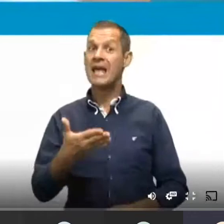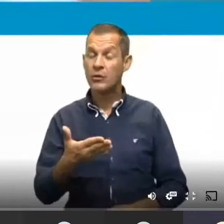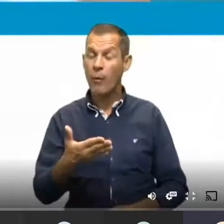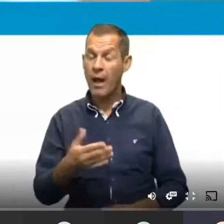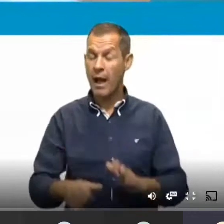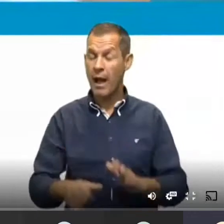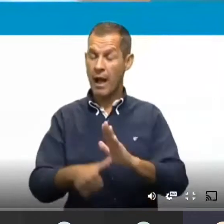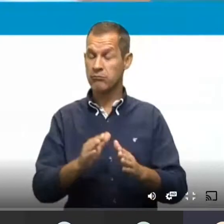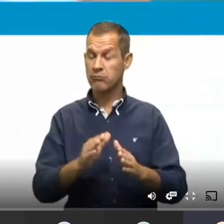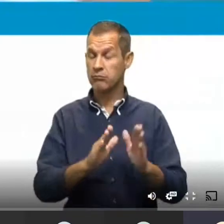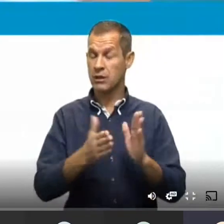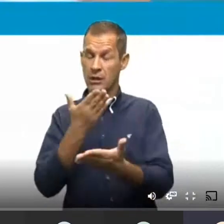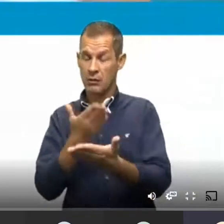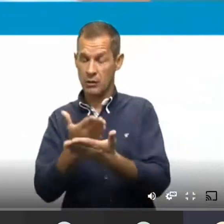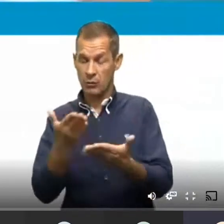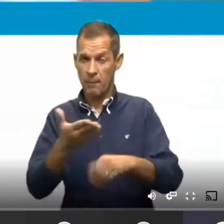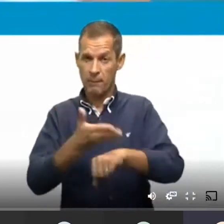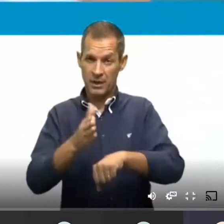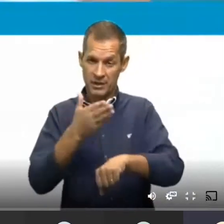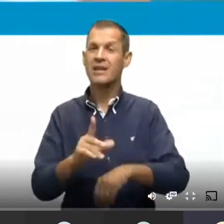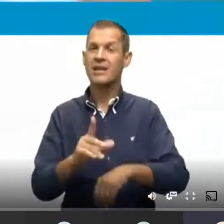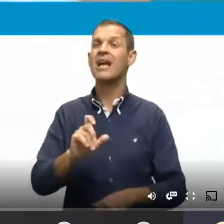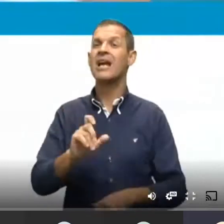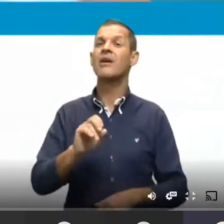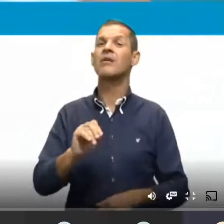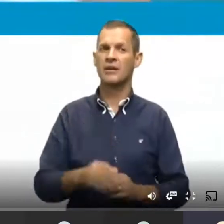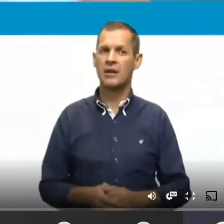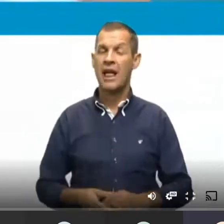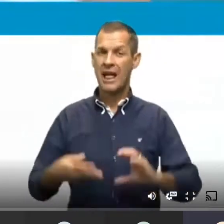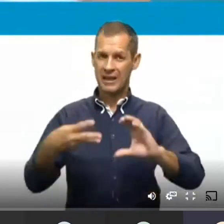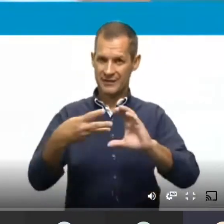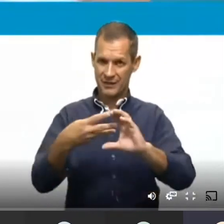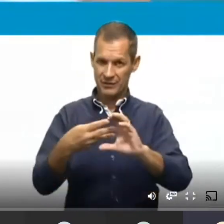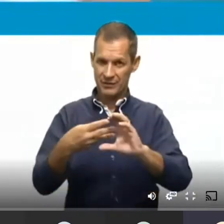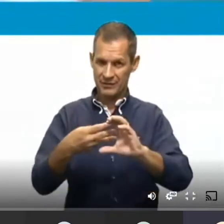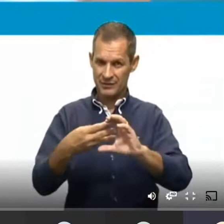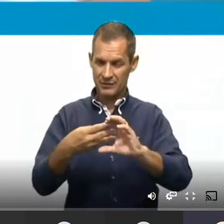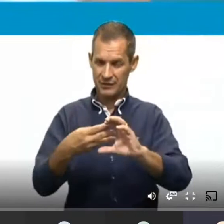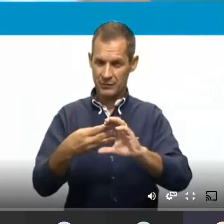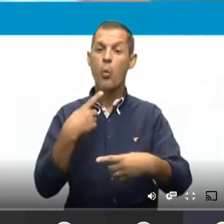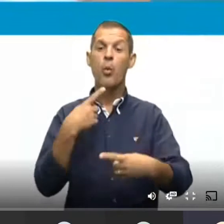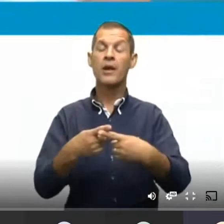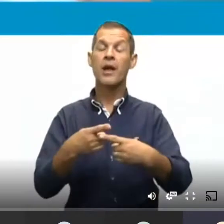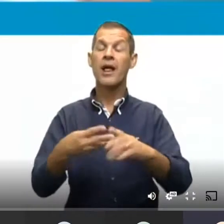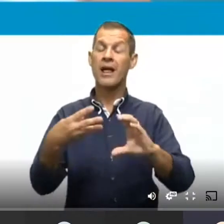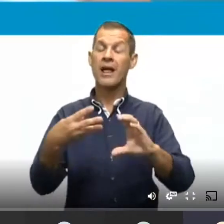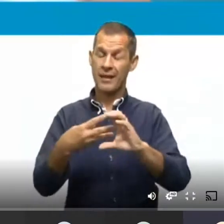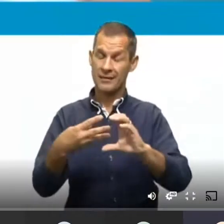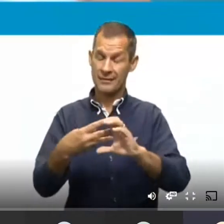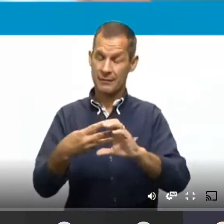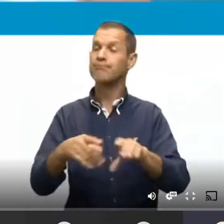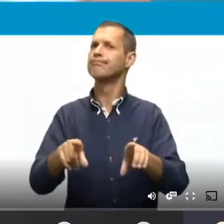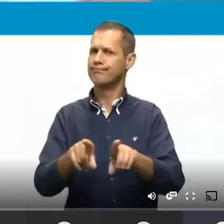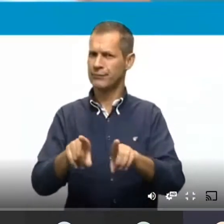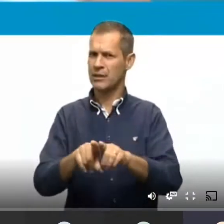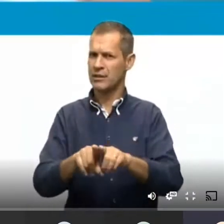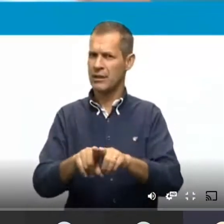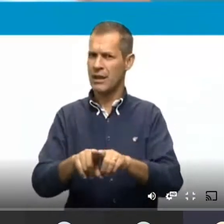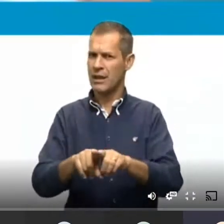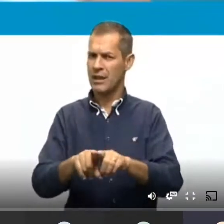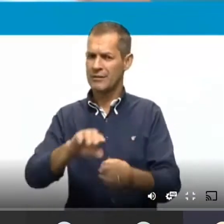Então, a primeira parte da nossa aula prática se dá em relação às células. Por quê? Porque elas